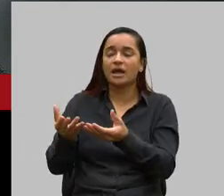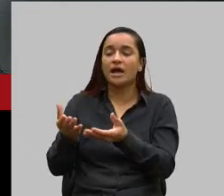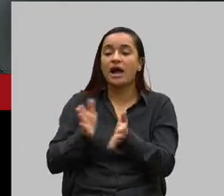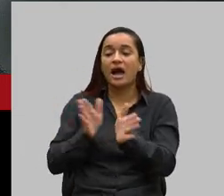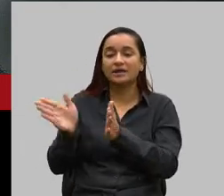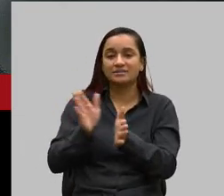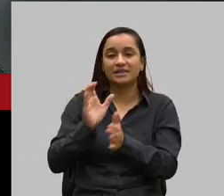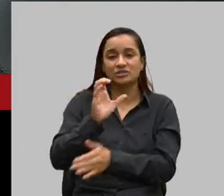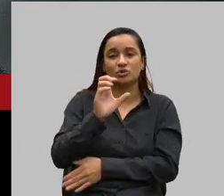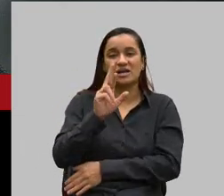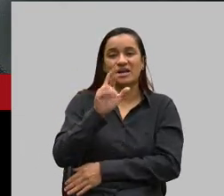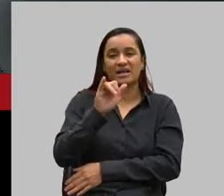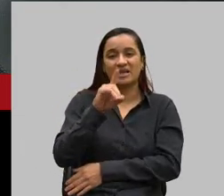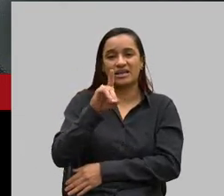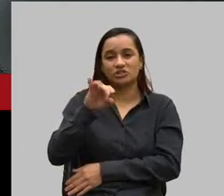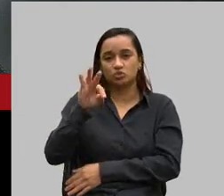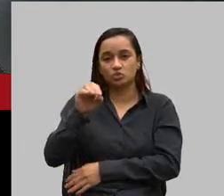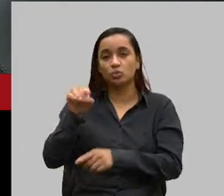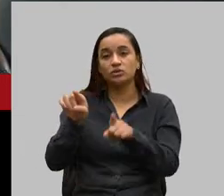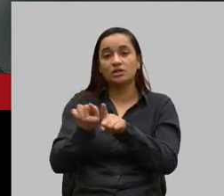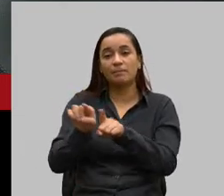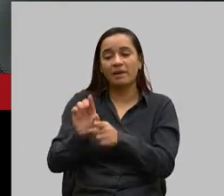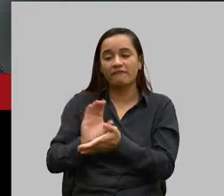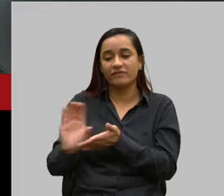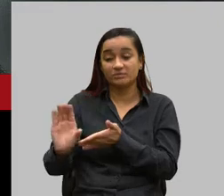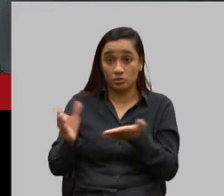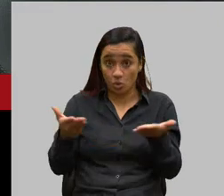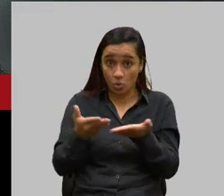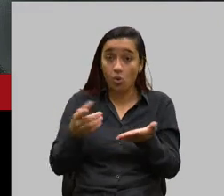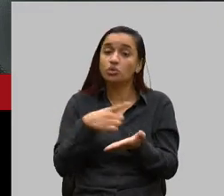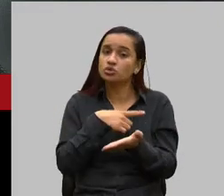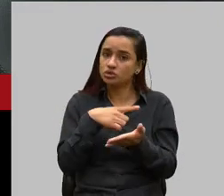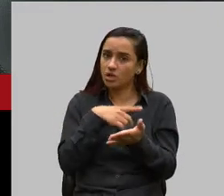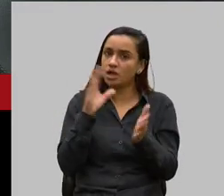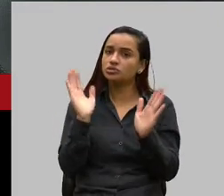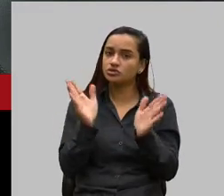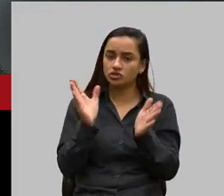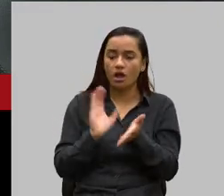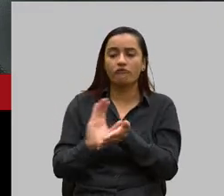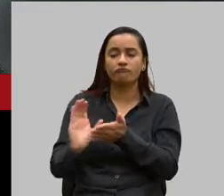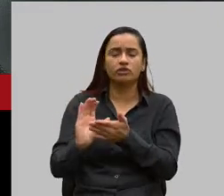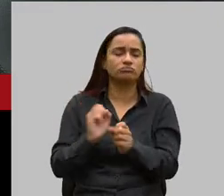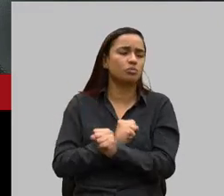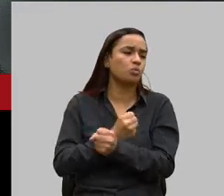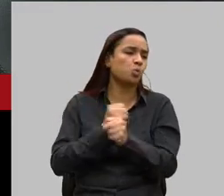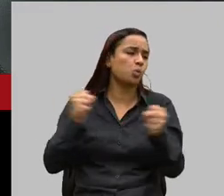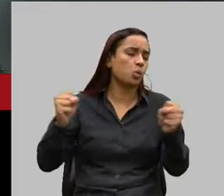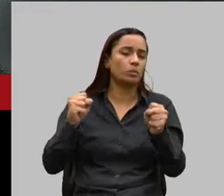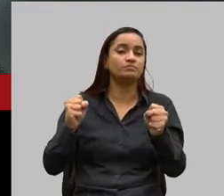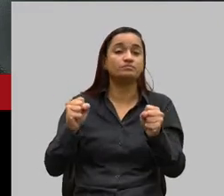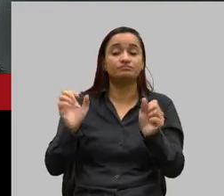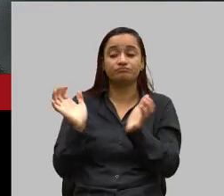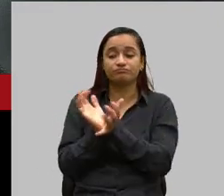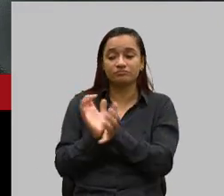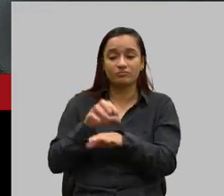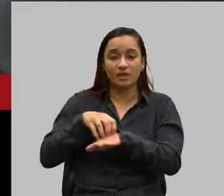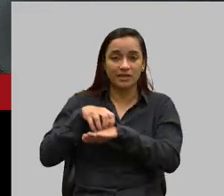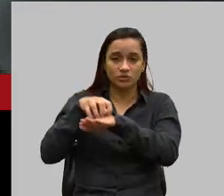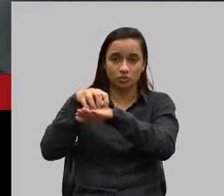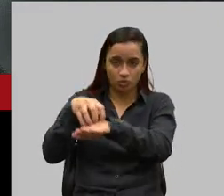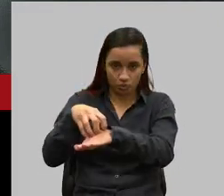investimentos hoje nós temos investimentos enormes no setor de turismo e em polo